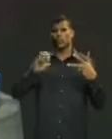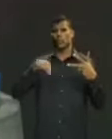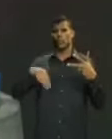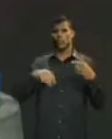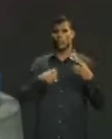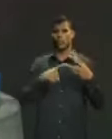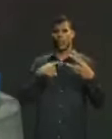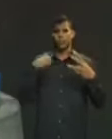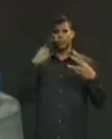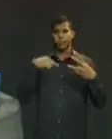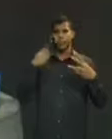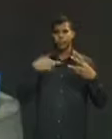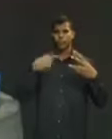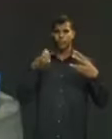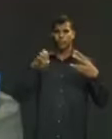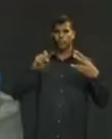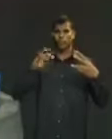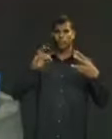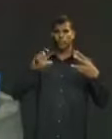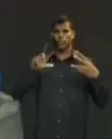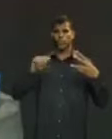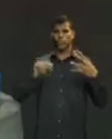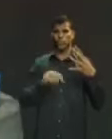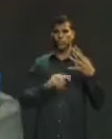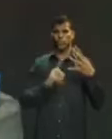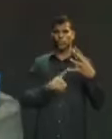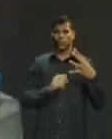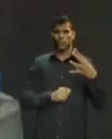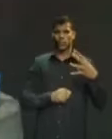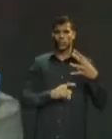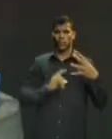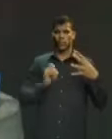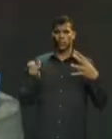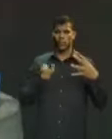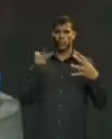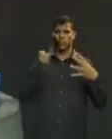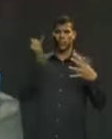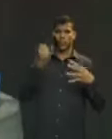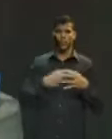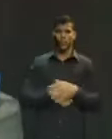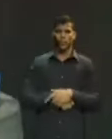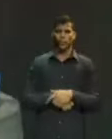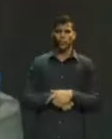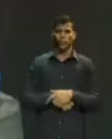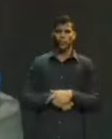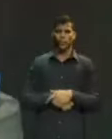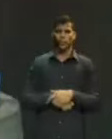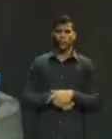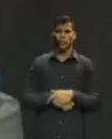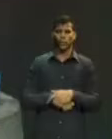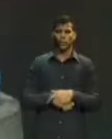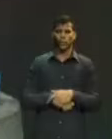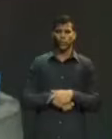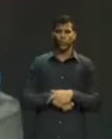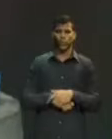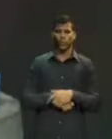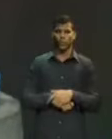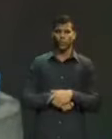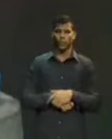advogada Estela Mares, que são fundamentais para manter viva esta